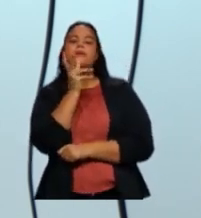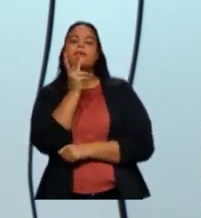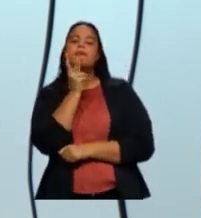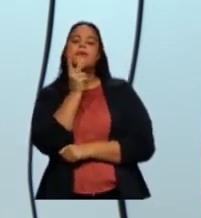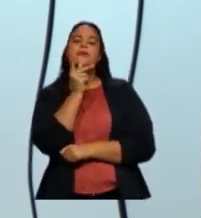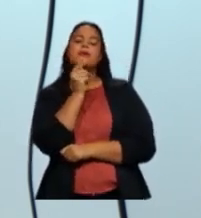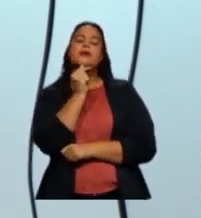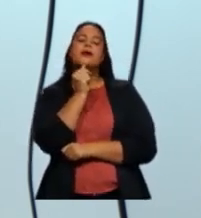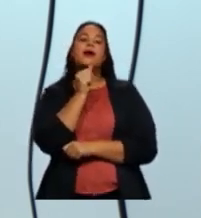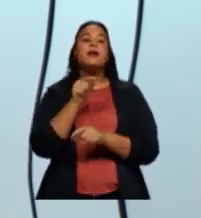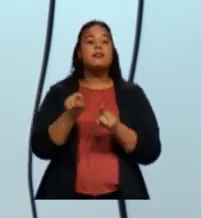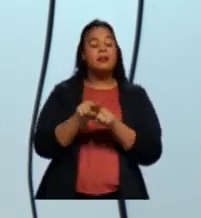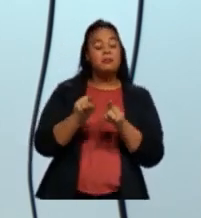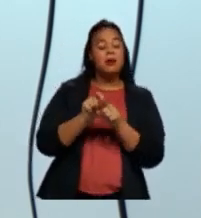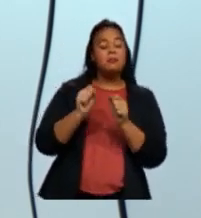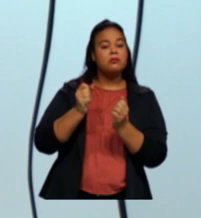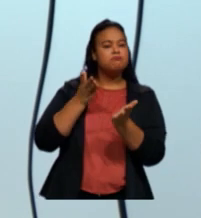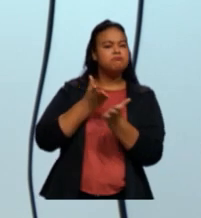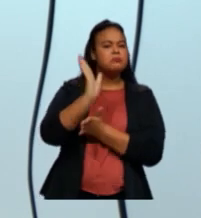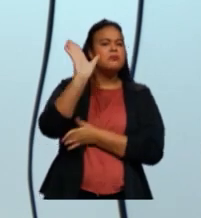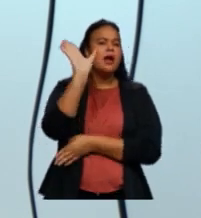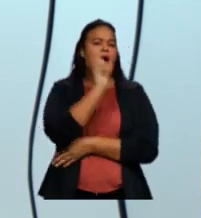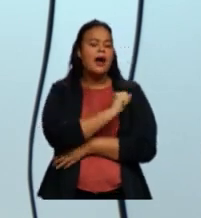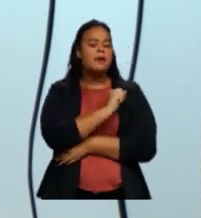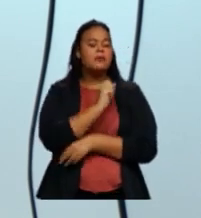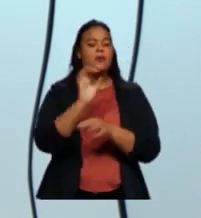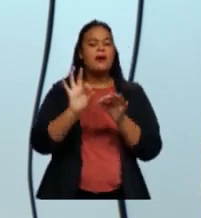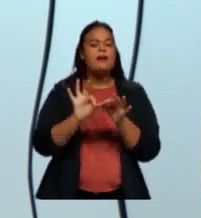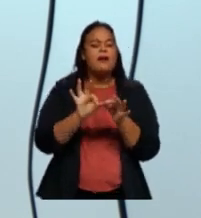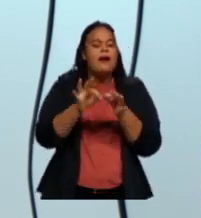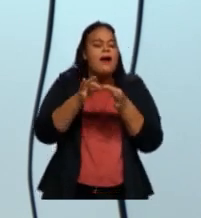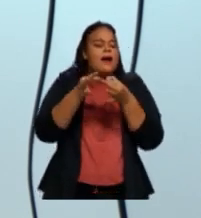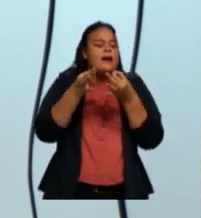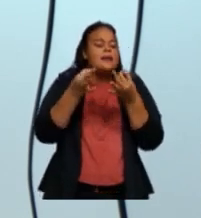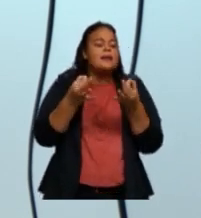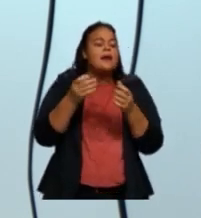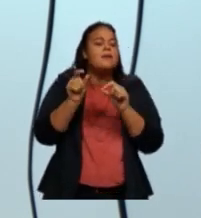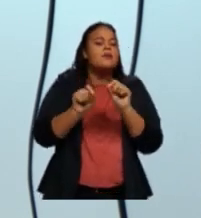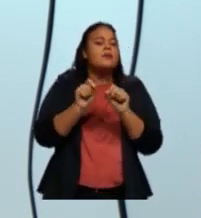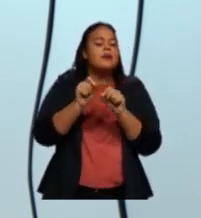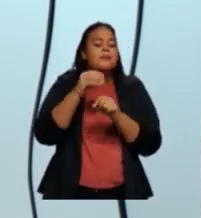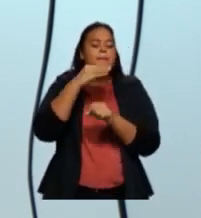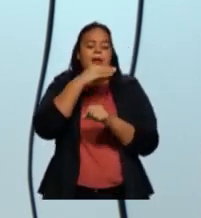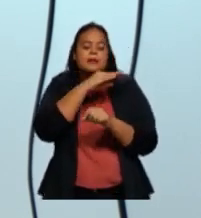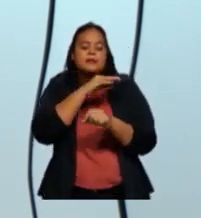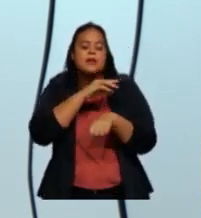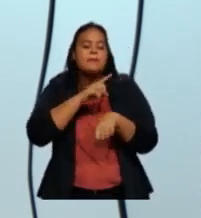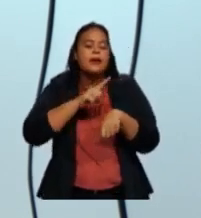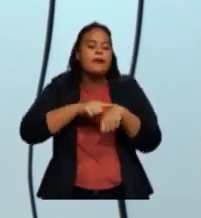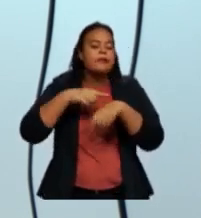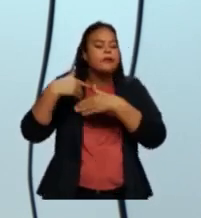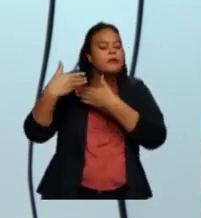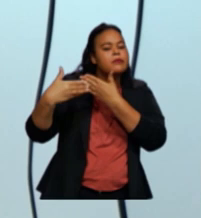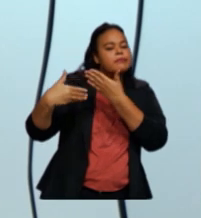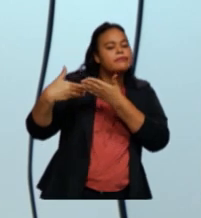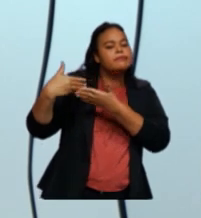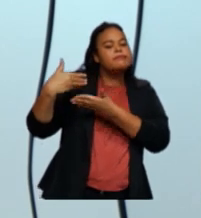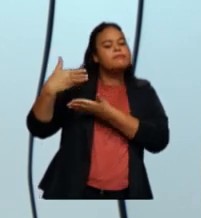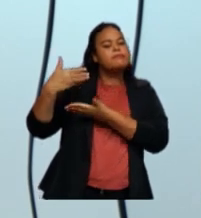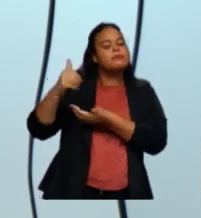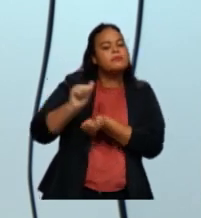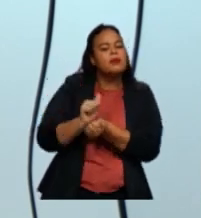logo passa. Então, é simplesmente com o tempo que o seu organismo vai se